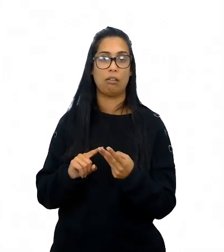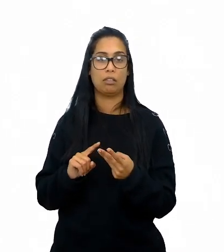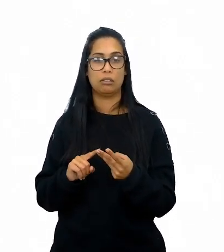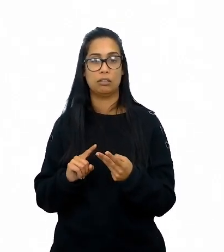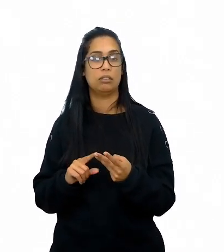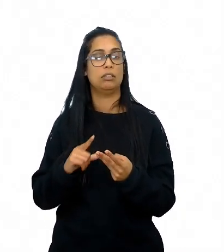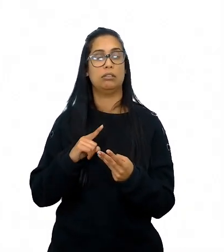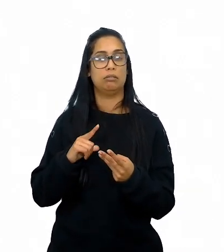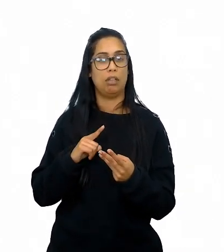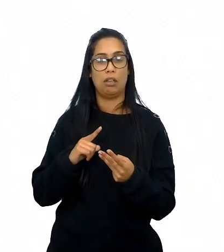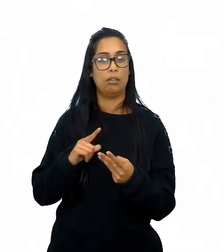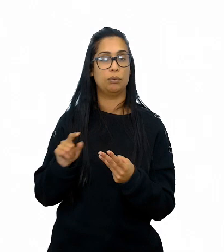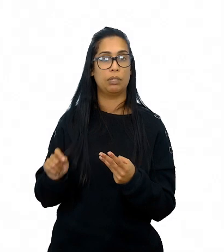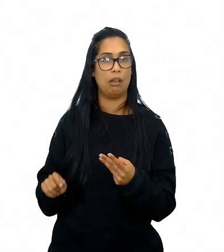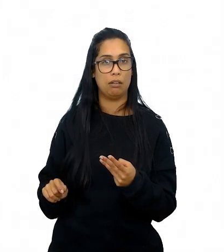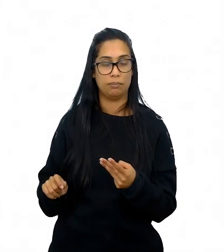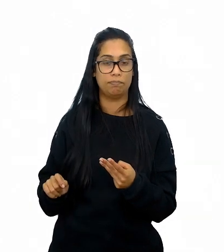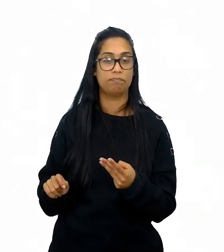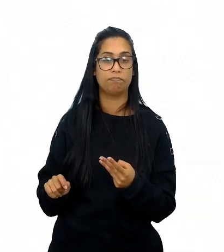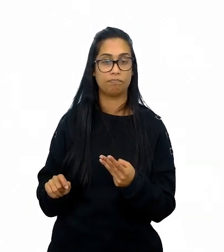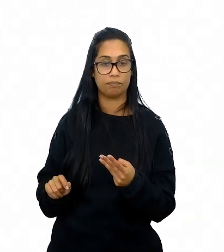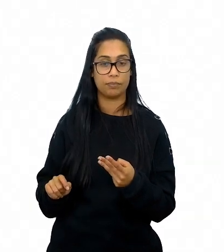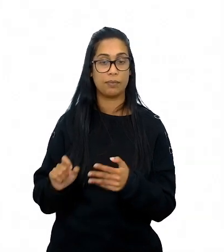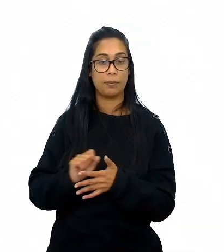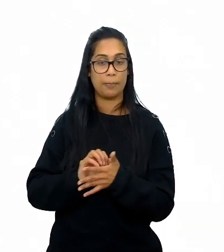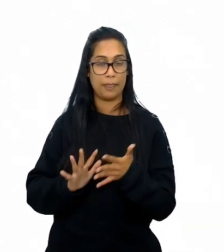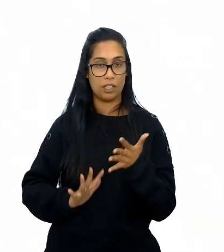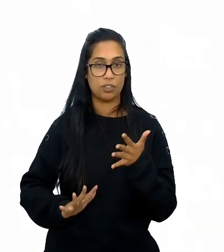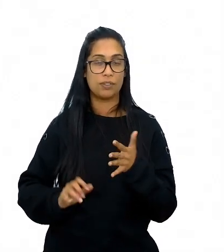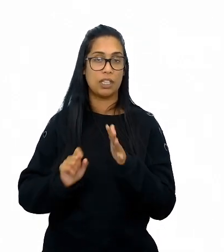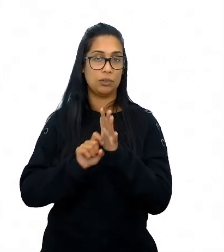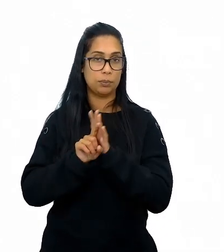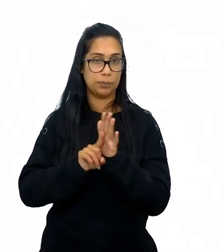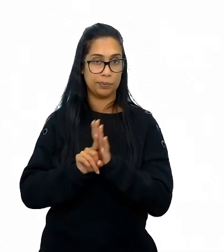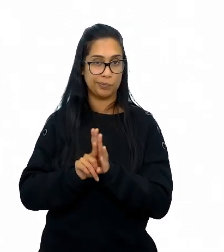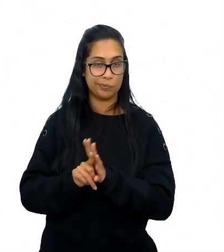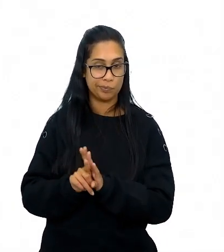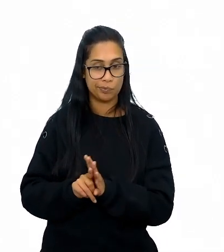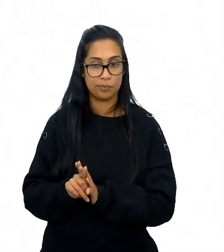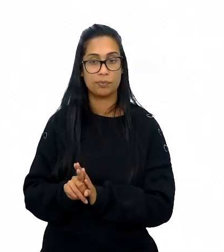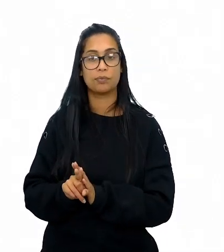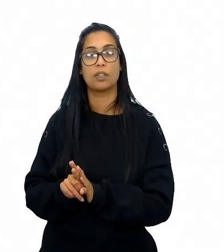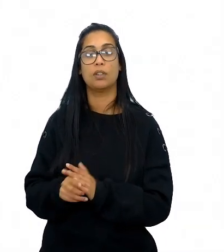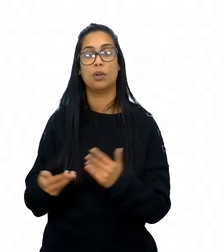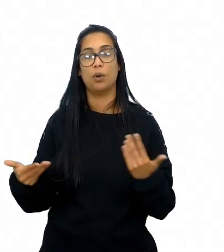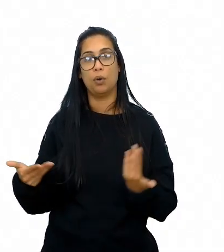15 dias atrás e a semana passada, as atividades investigativas.